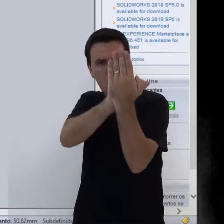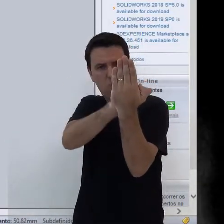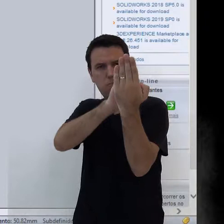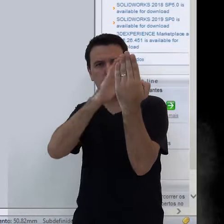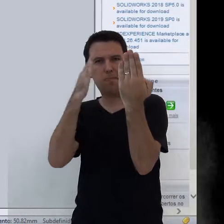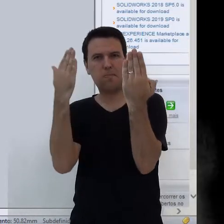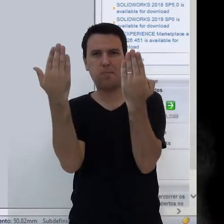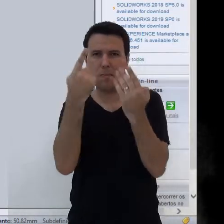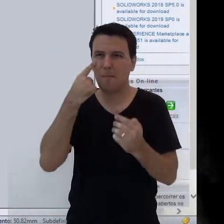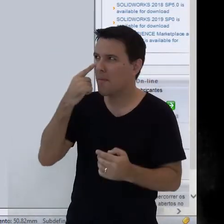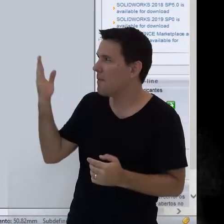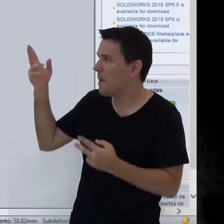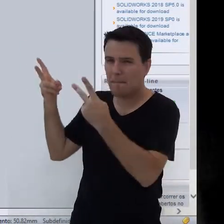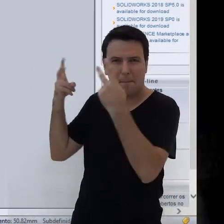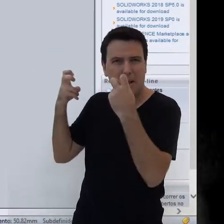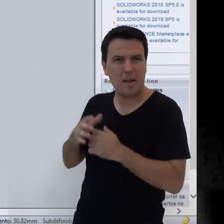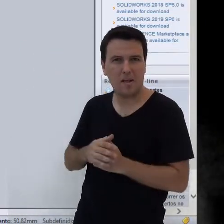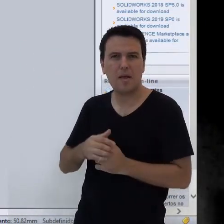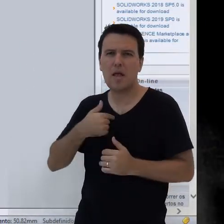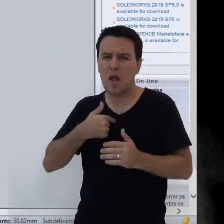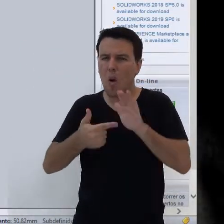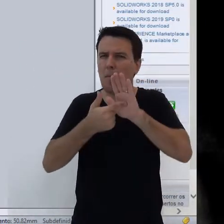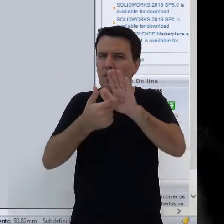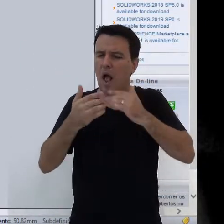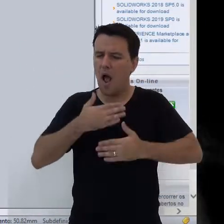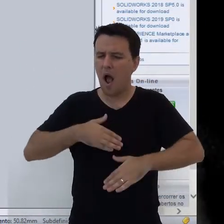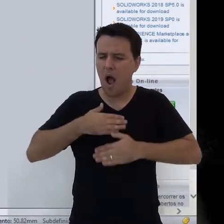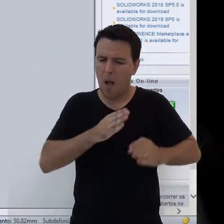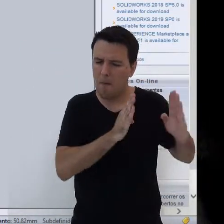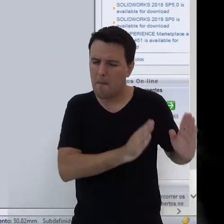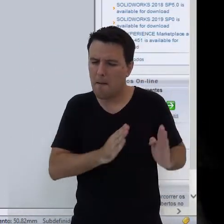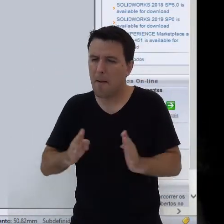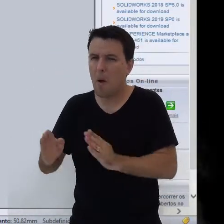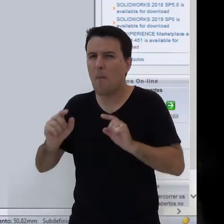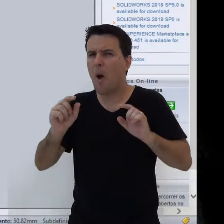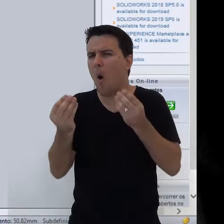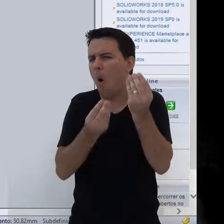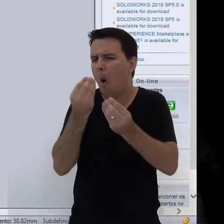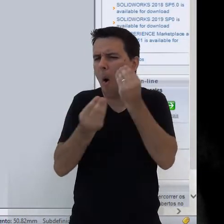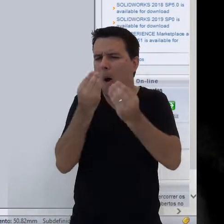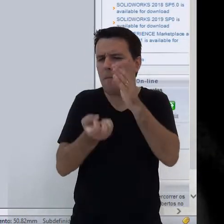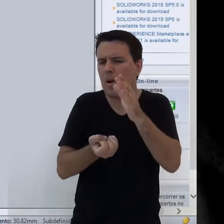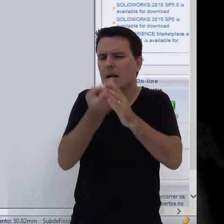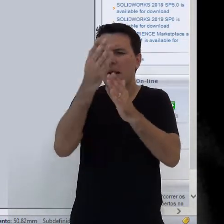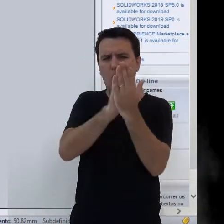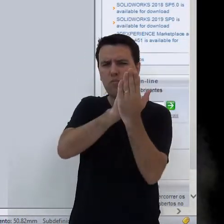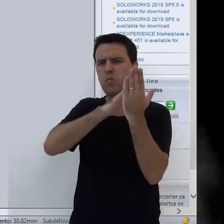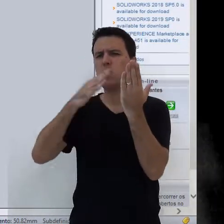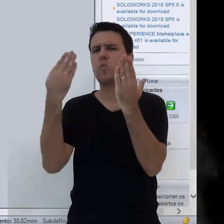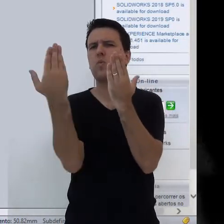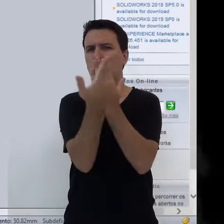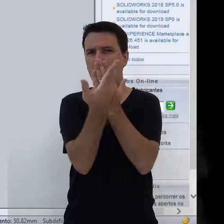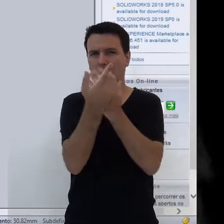cilindro, percebe? Vou mostrar aqui devagarzinho o que acontece, como é que ele gera esse